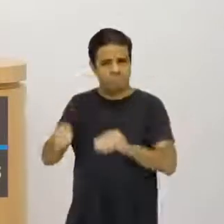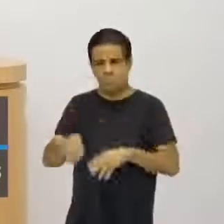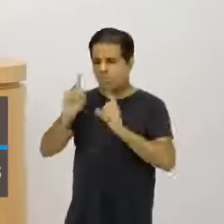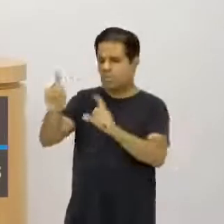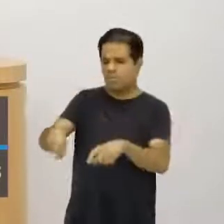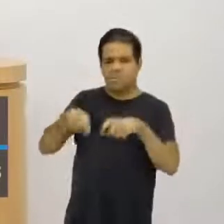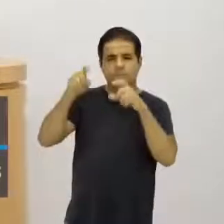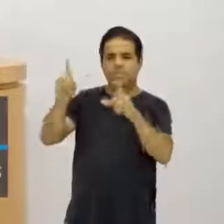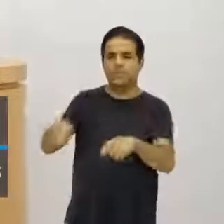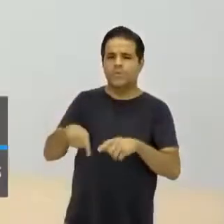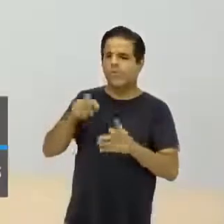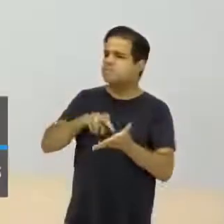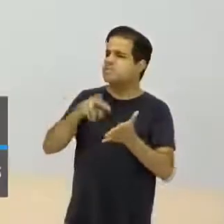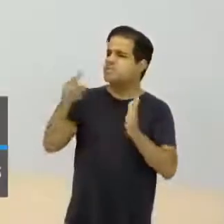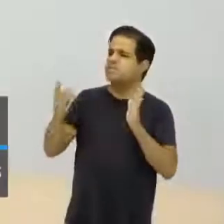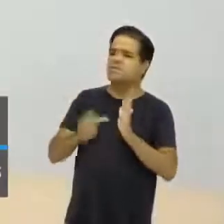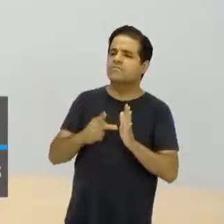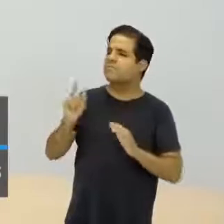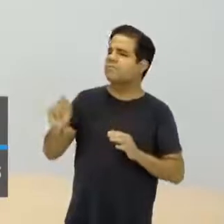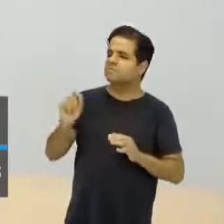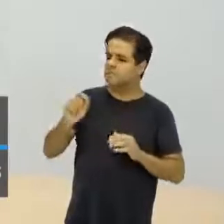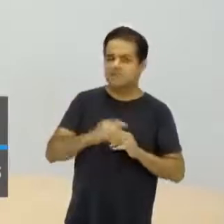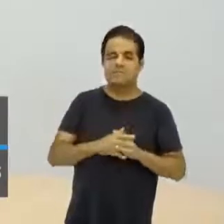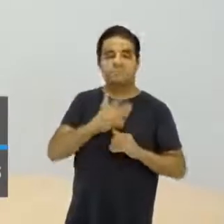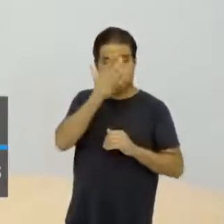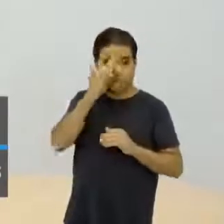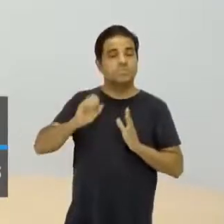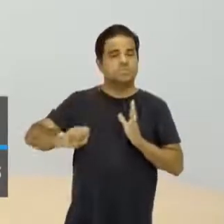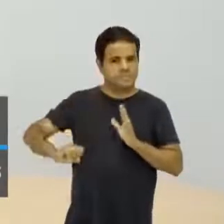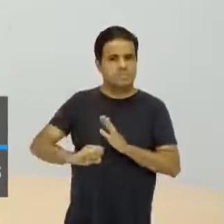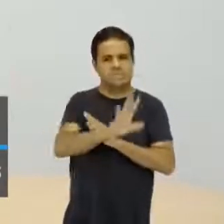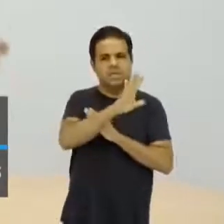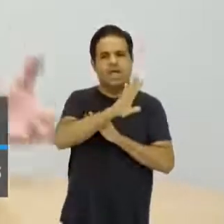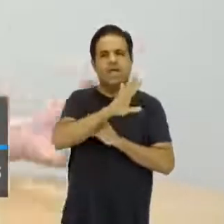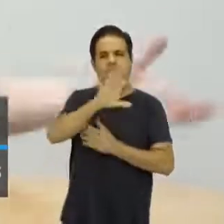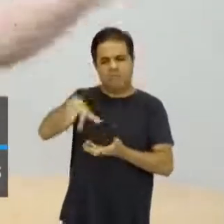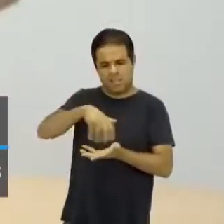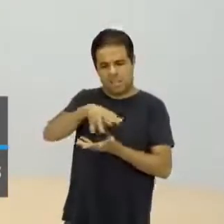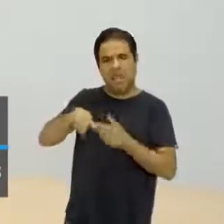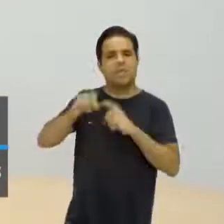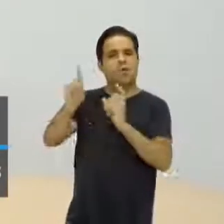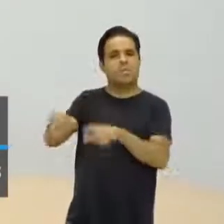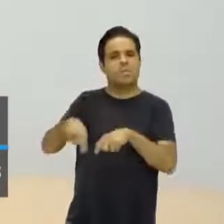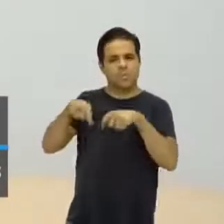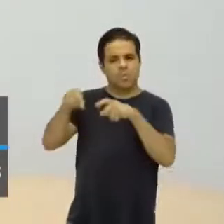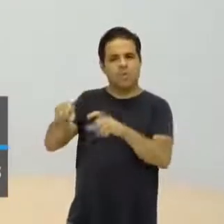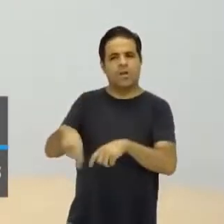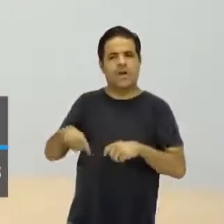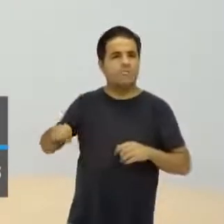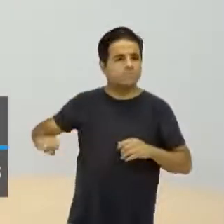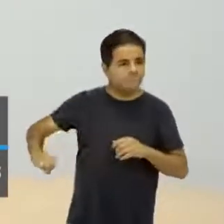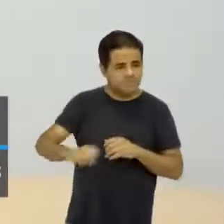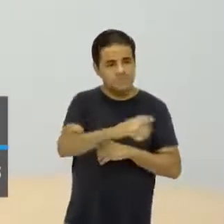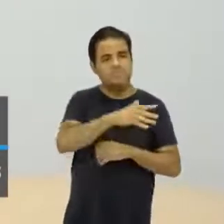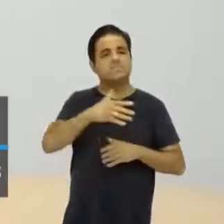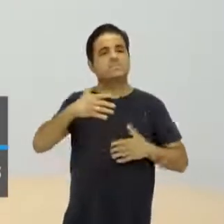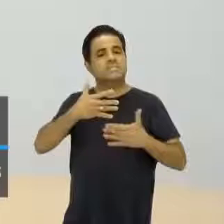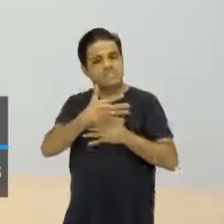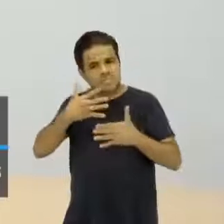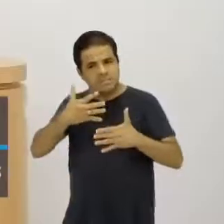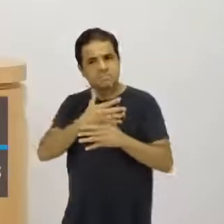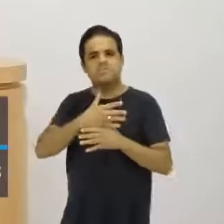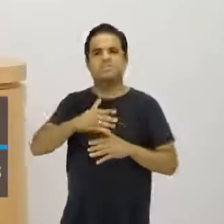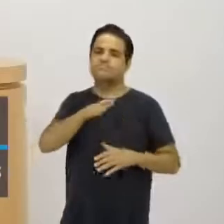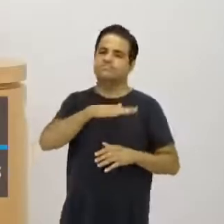êxodo rural? Fala pra galera. Quando o pessoal sai, né, da área rural, do campo, em direção às cidades. Né?